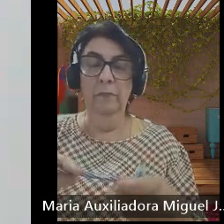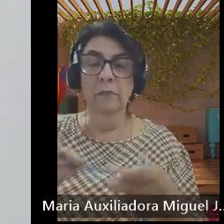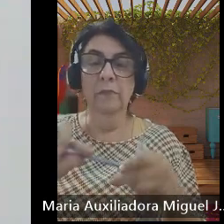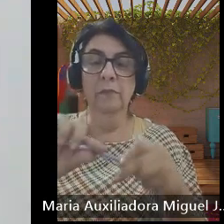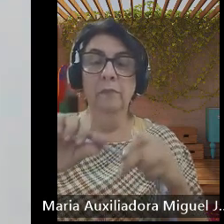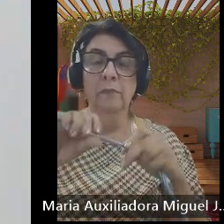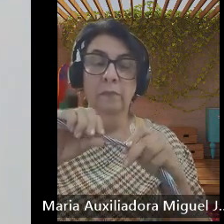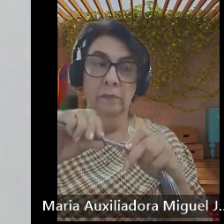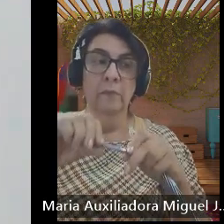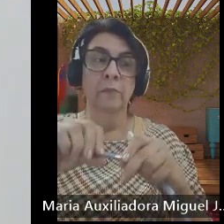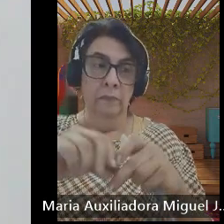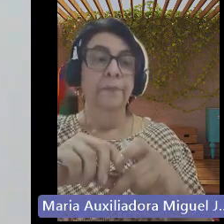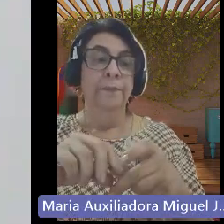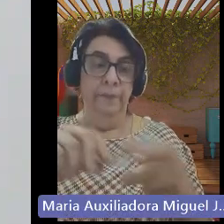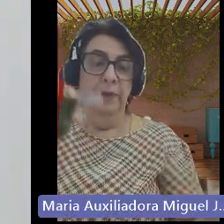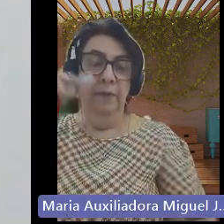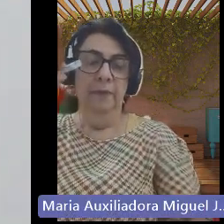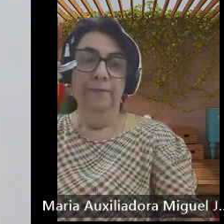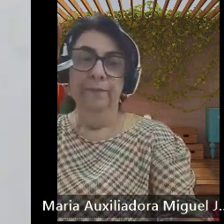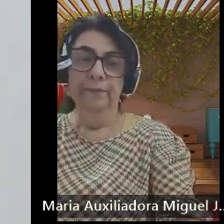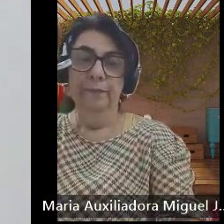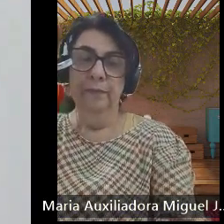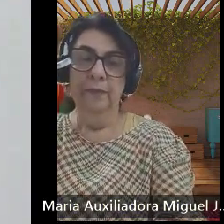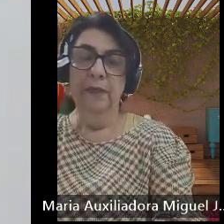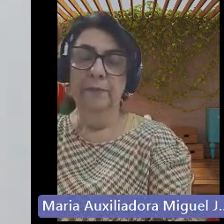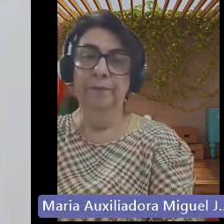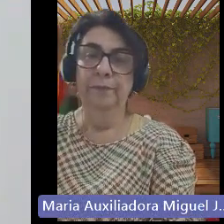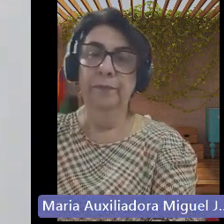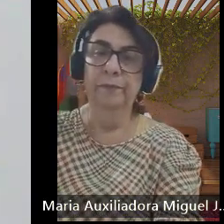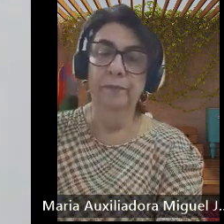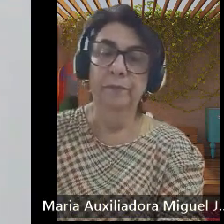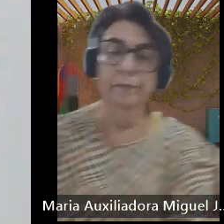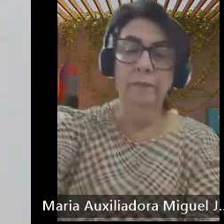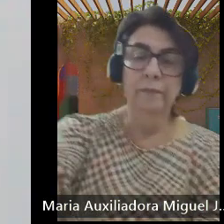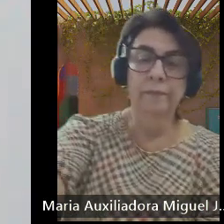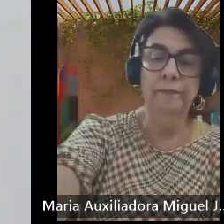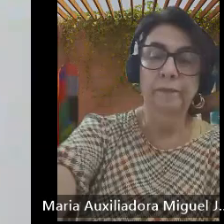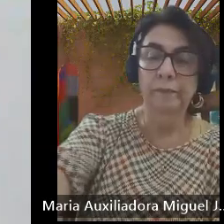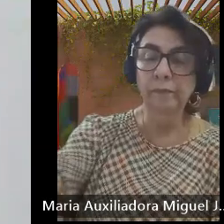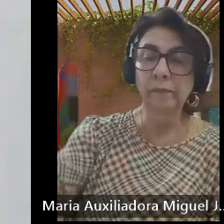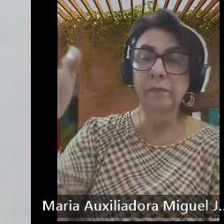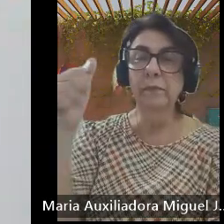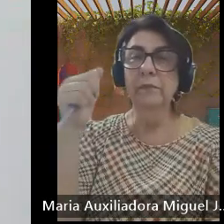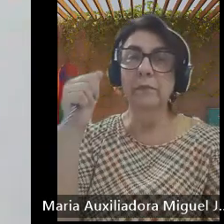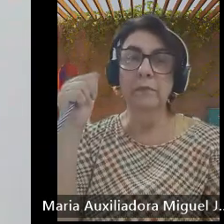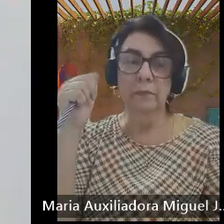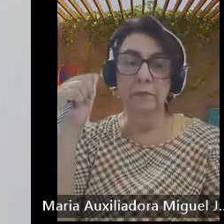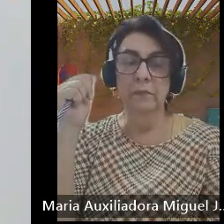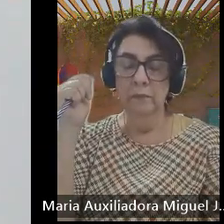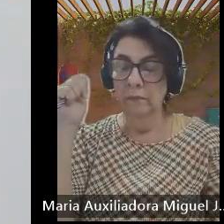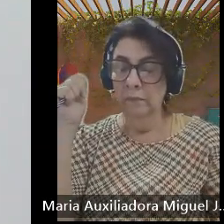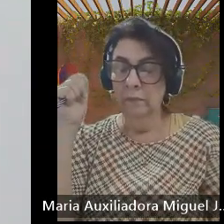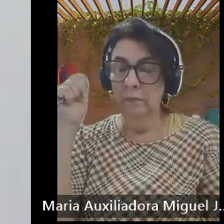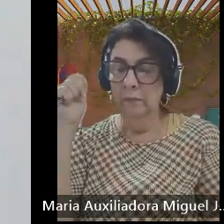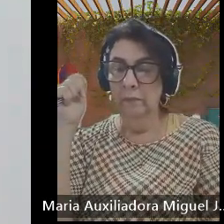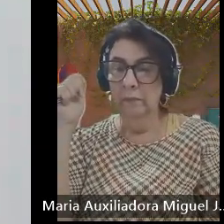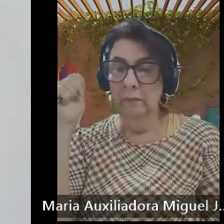definir que estão ok, né, que vão validar aquela sua ementa. Mas você tem autonomia para inovar, para trazer coisas diferentes, ou já